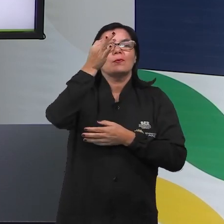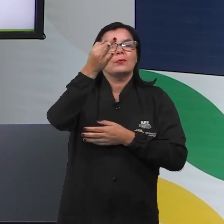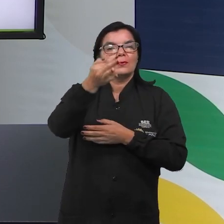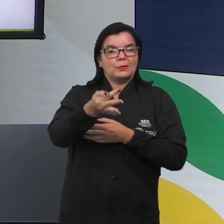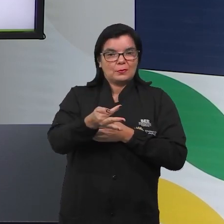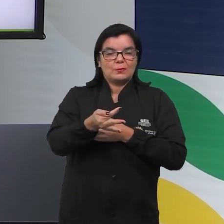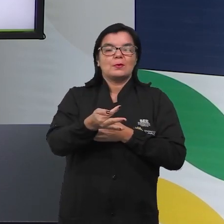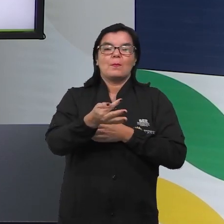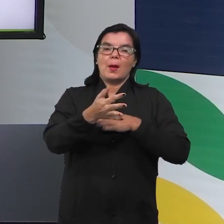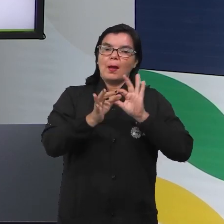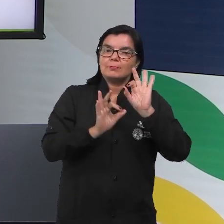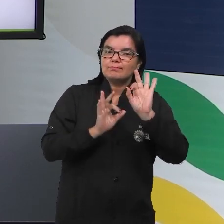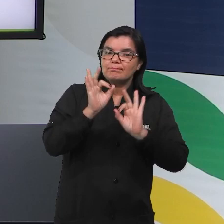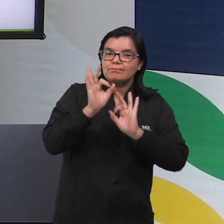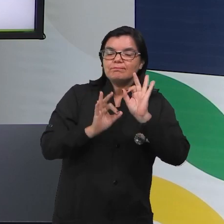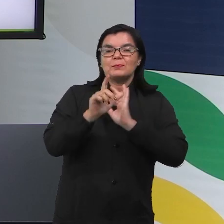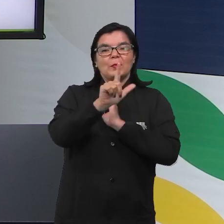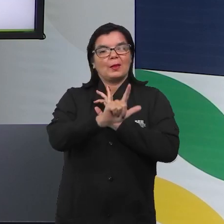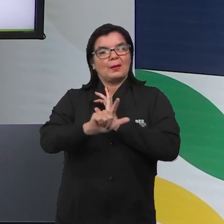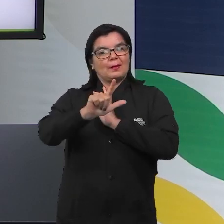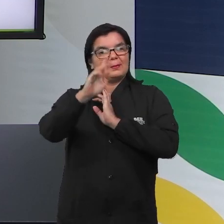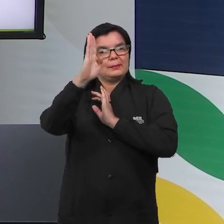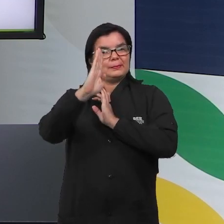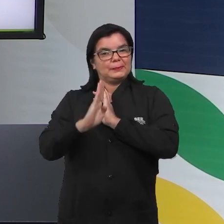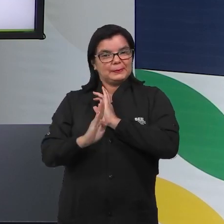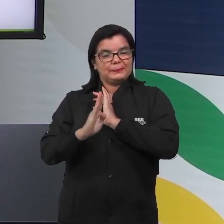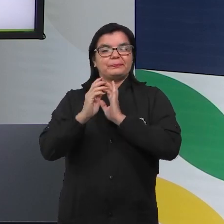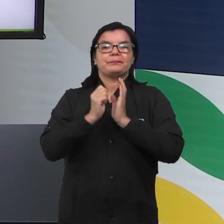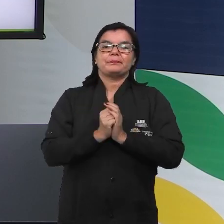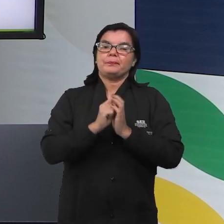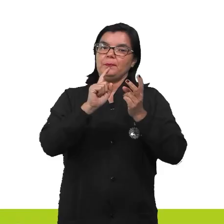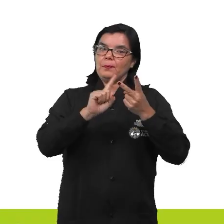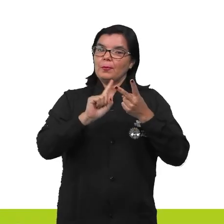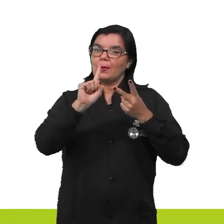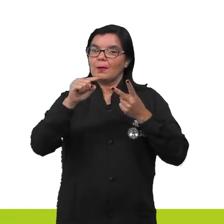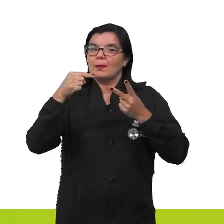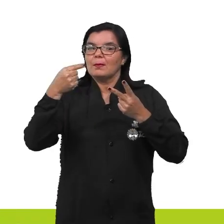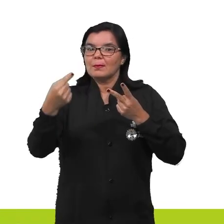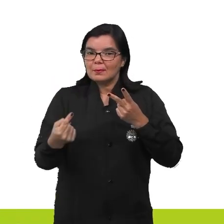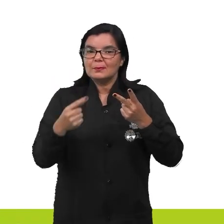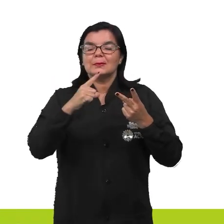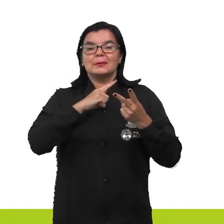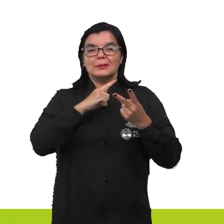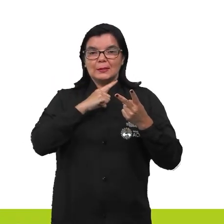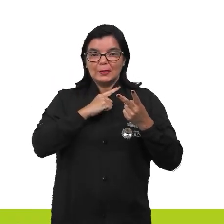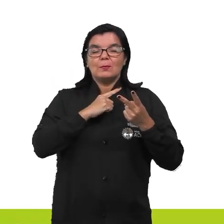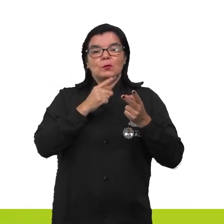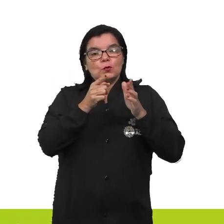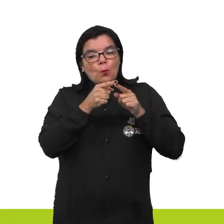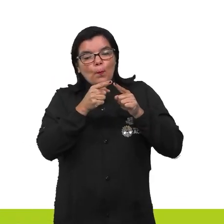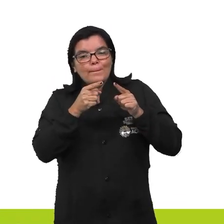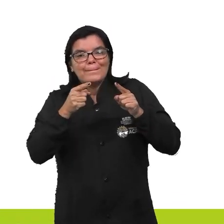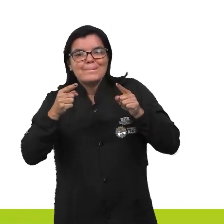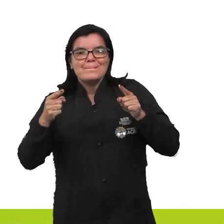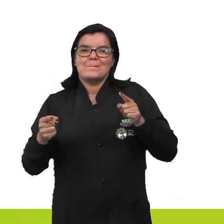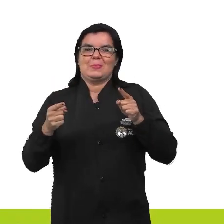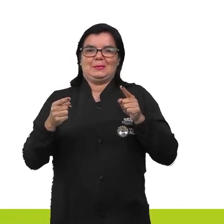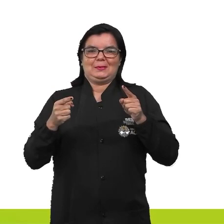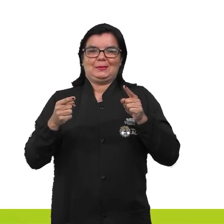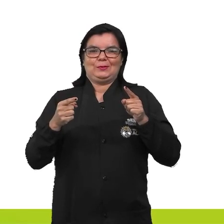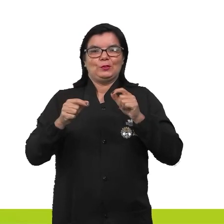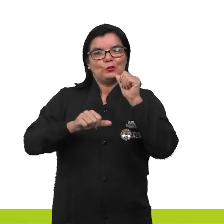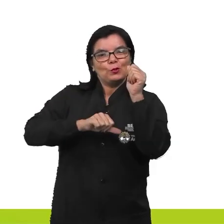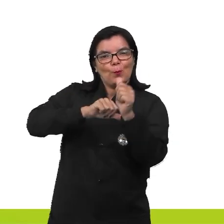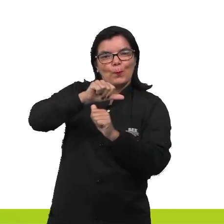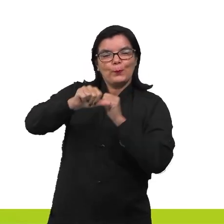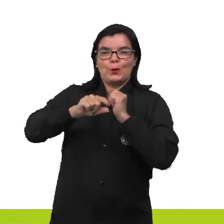para a construção aí de uma literatura brasileira, tá certo? Em seguida, eu tenho aí o período de transição, que